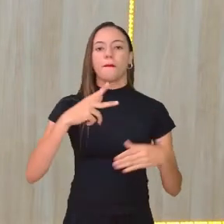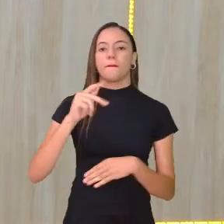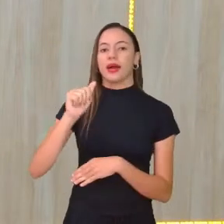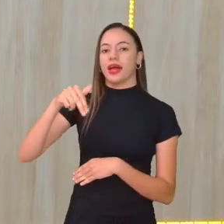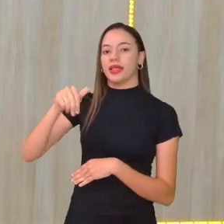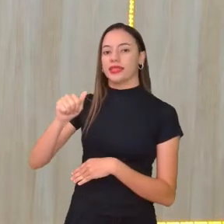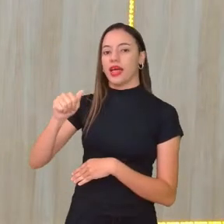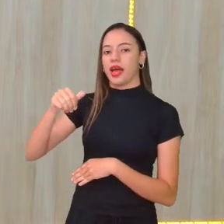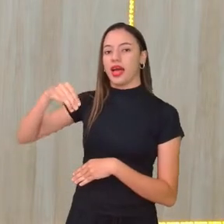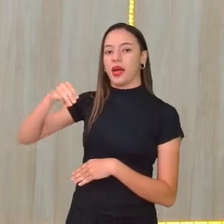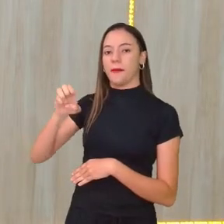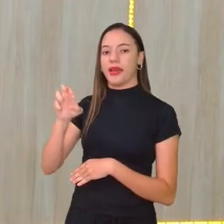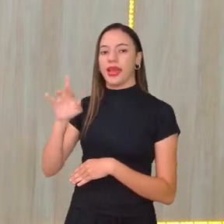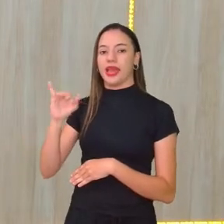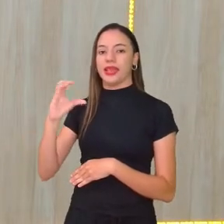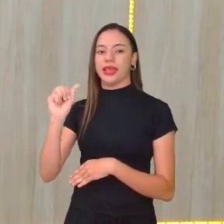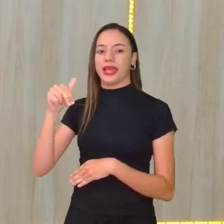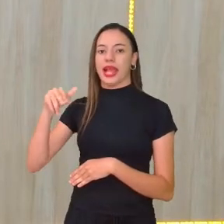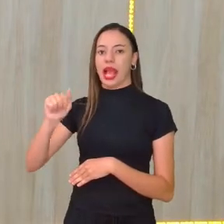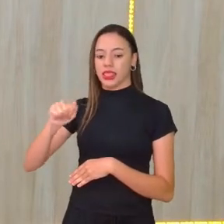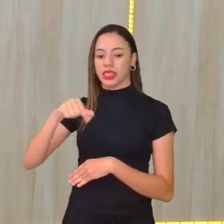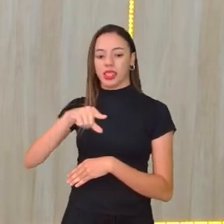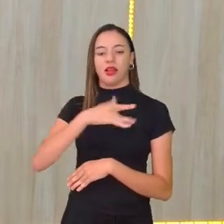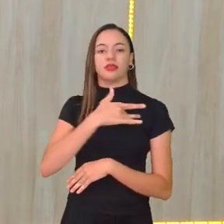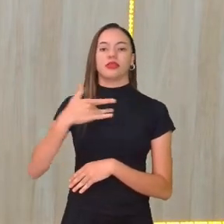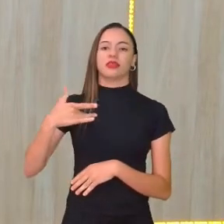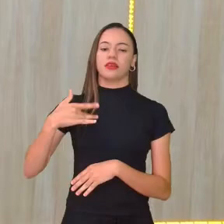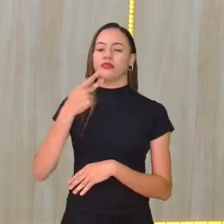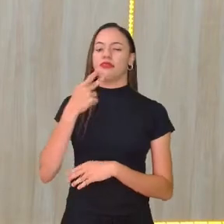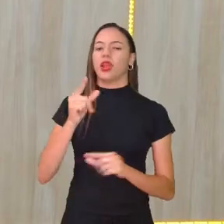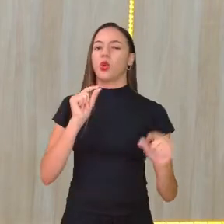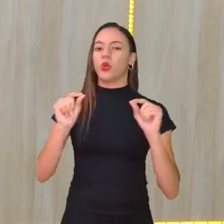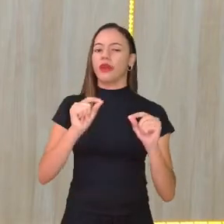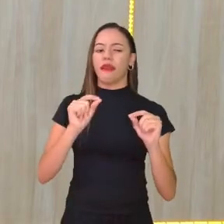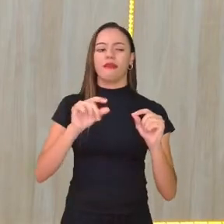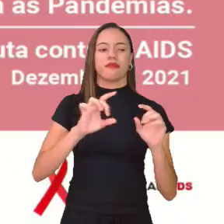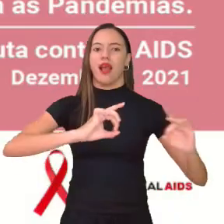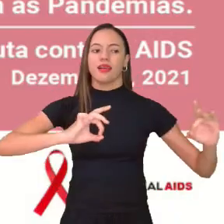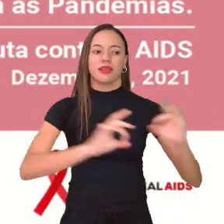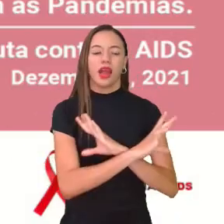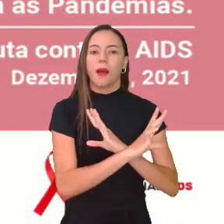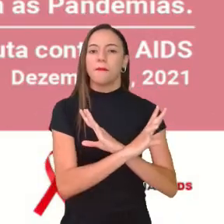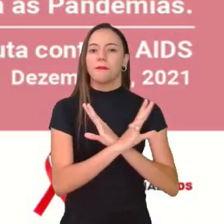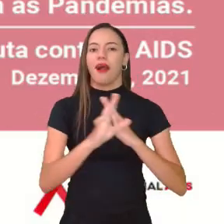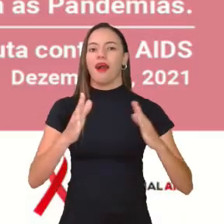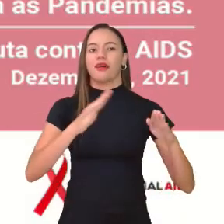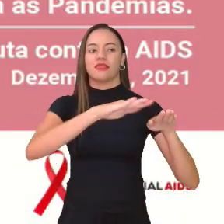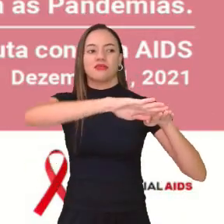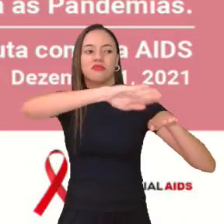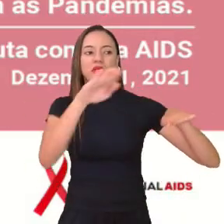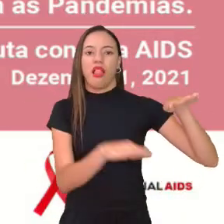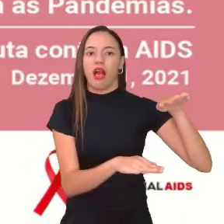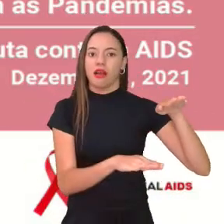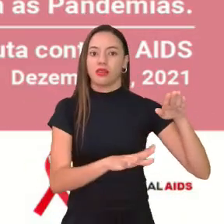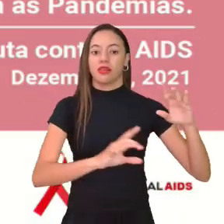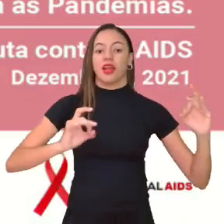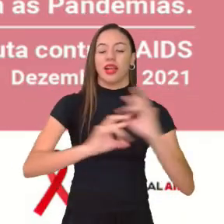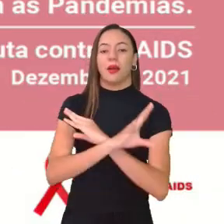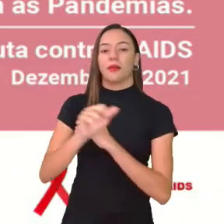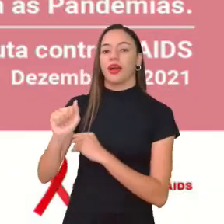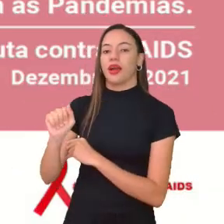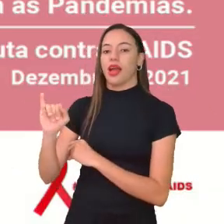Brasil. E ele vem falando isso, acabe com as desigualdades, acabe com a AIDS, acabe com